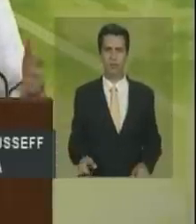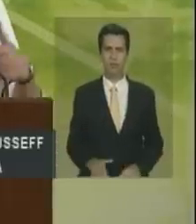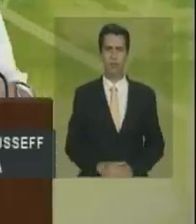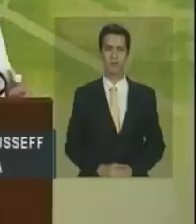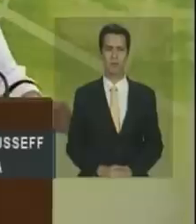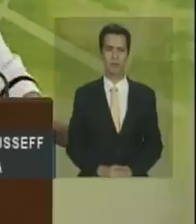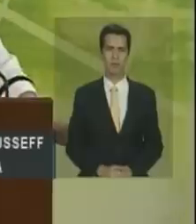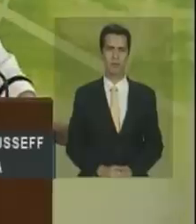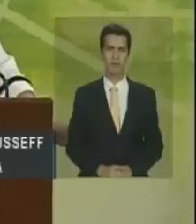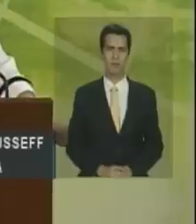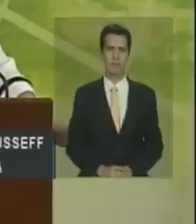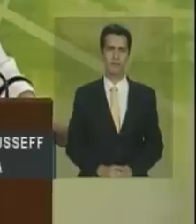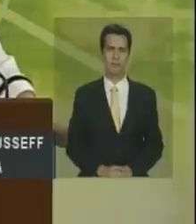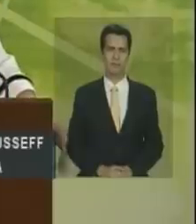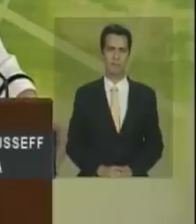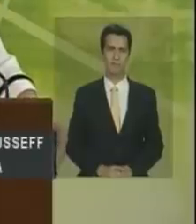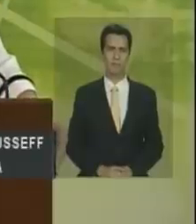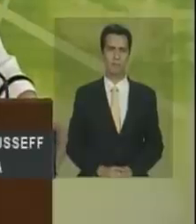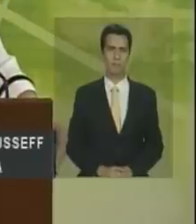que pratica